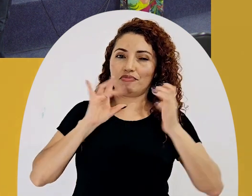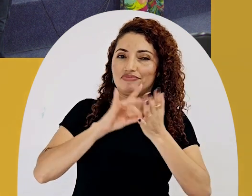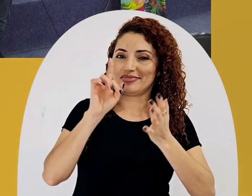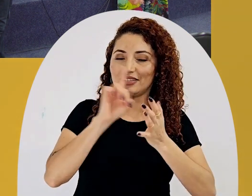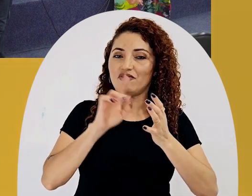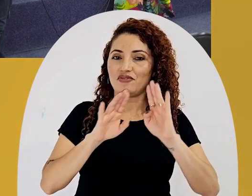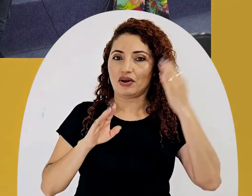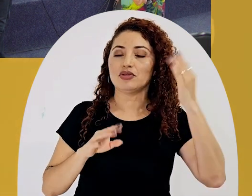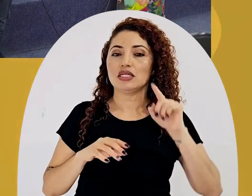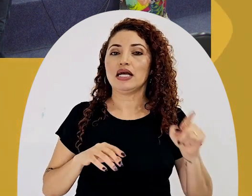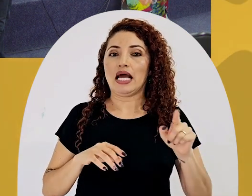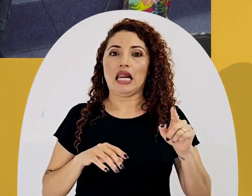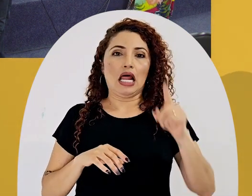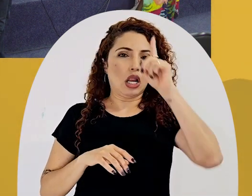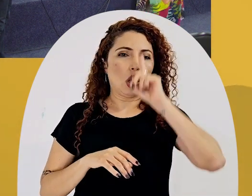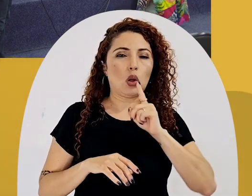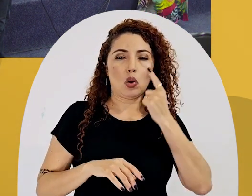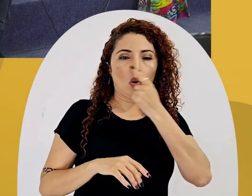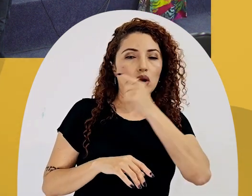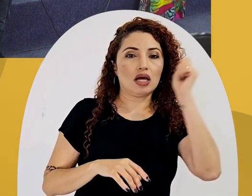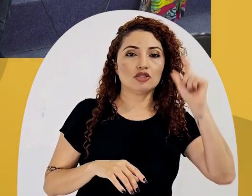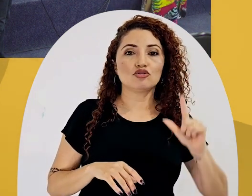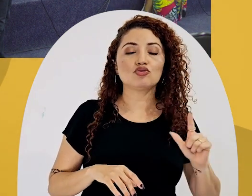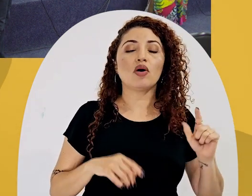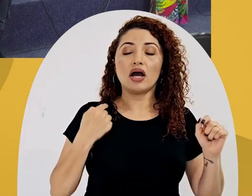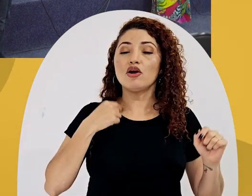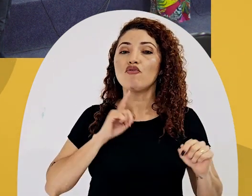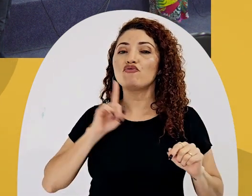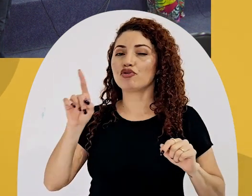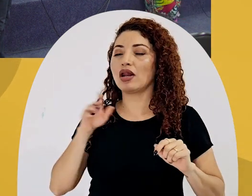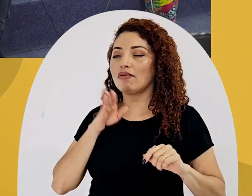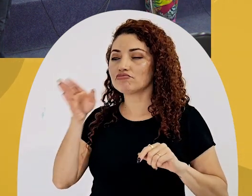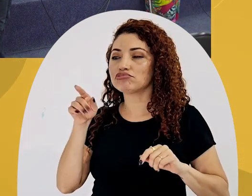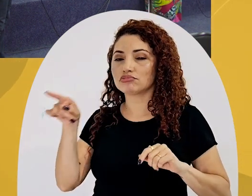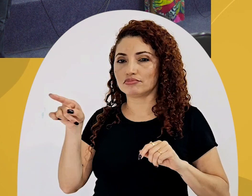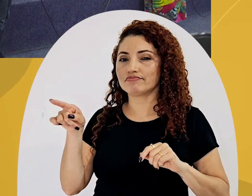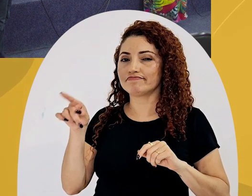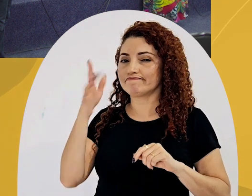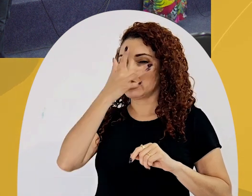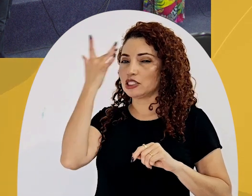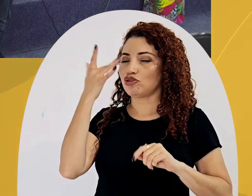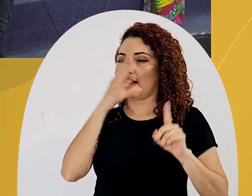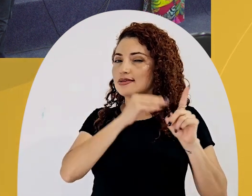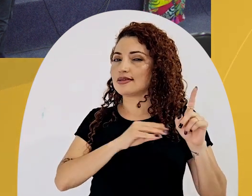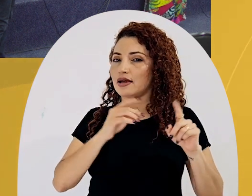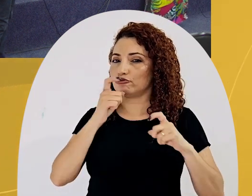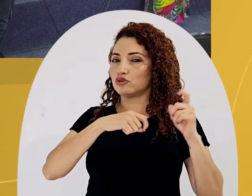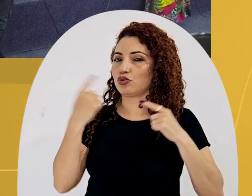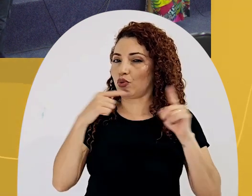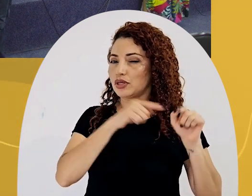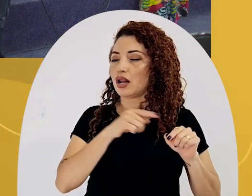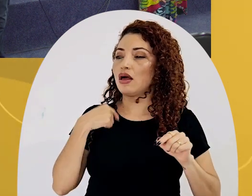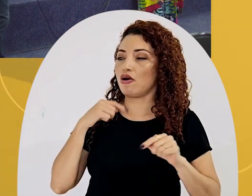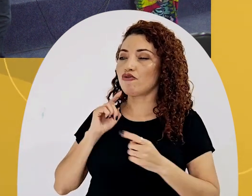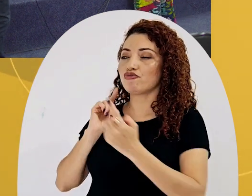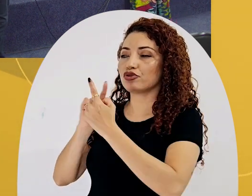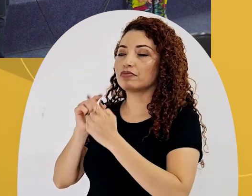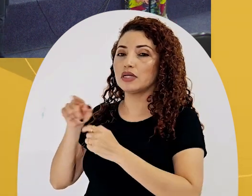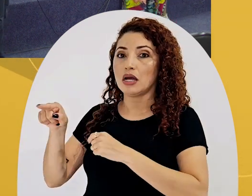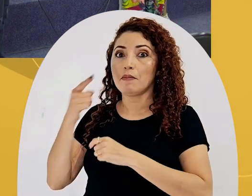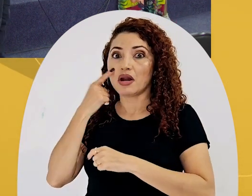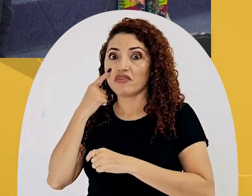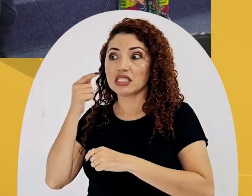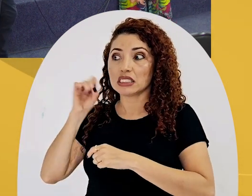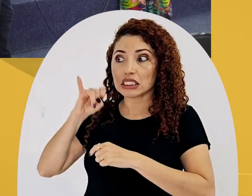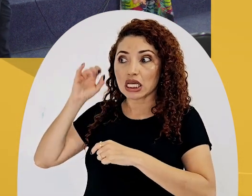lá visitar esse amigo. Aí fiz a troca da grade, falei, eu preciso saber quem é. Até para entender se ele também ia ser reincidente, porque